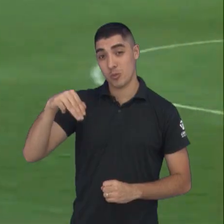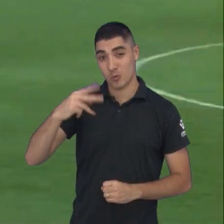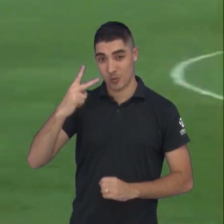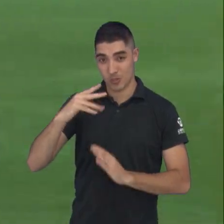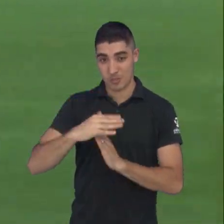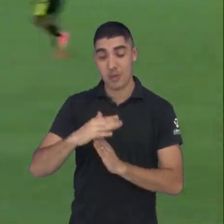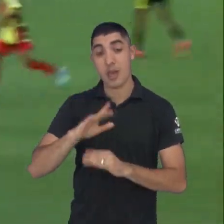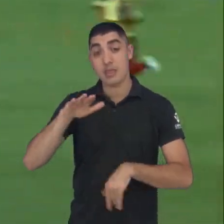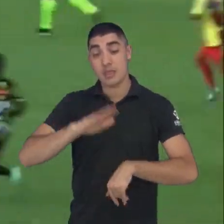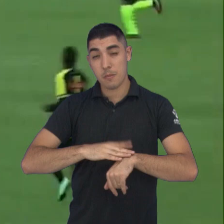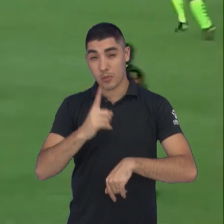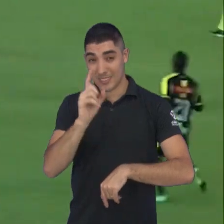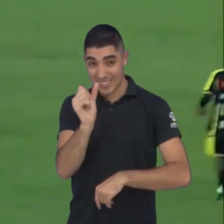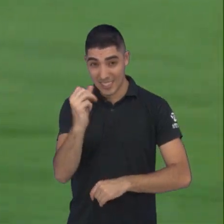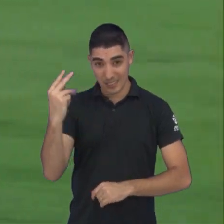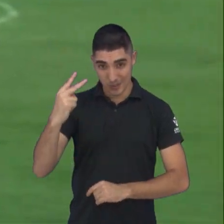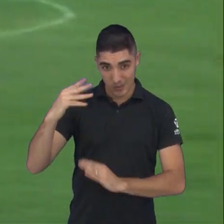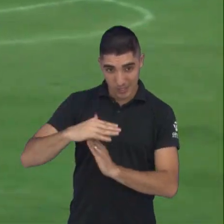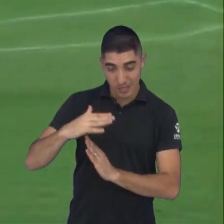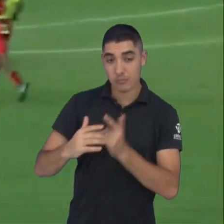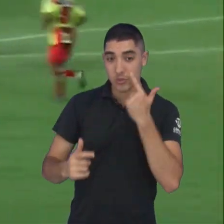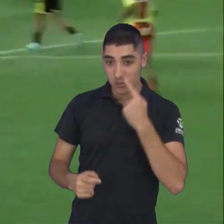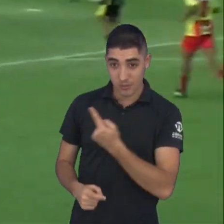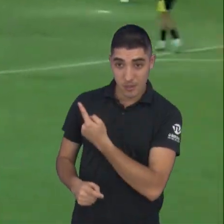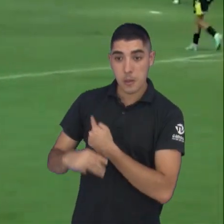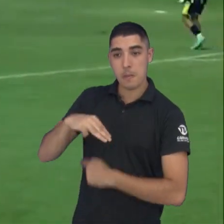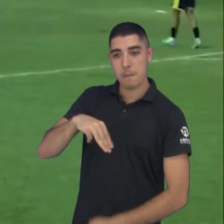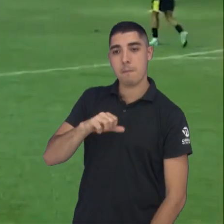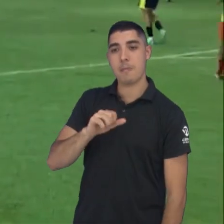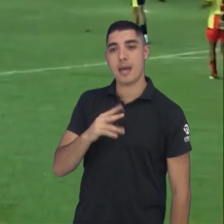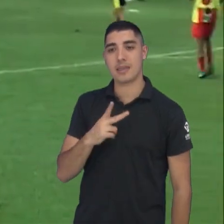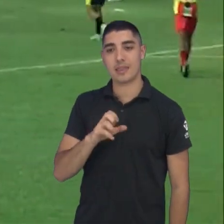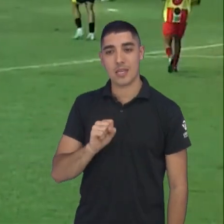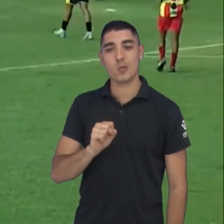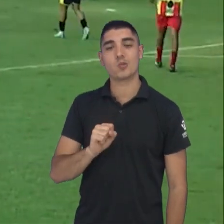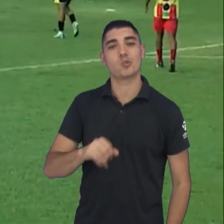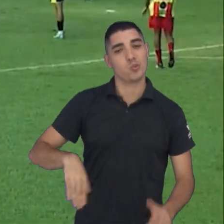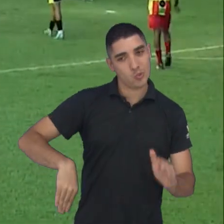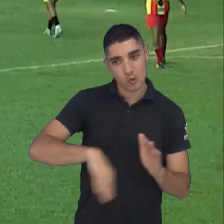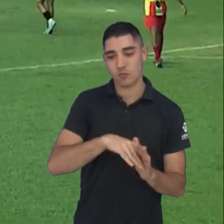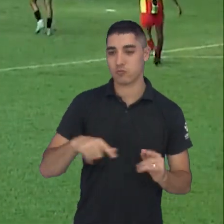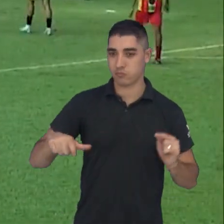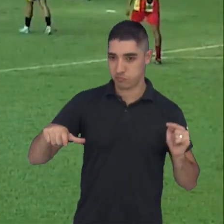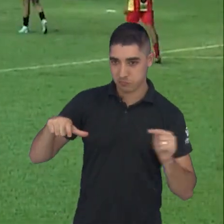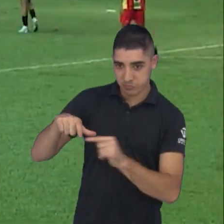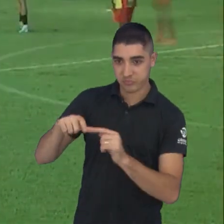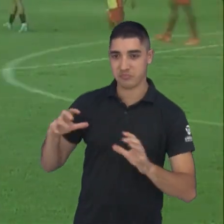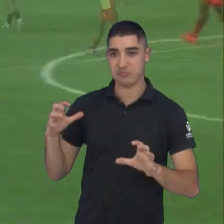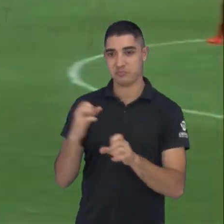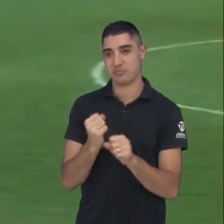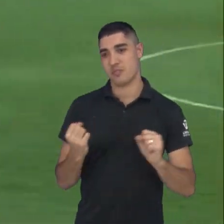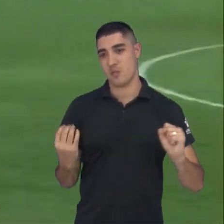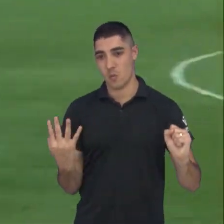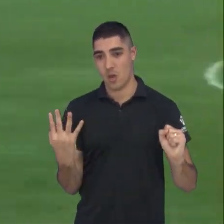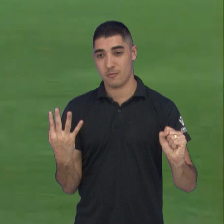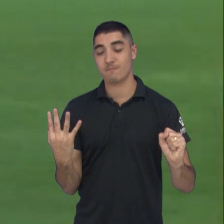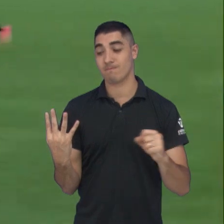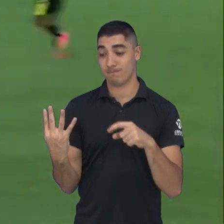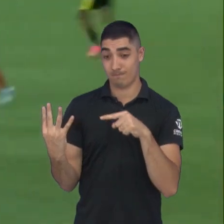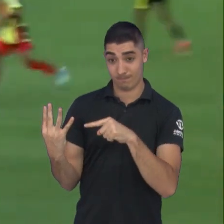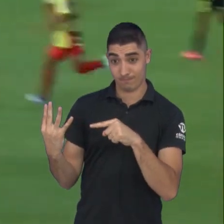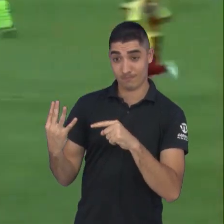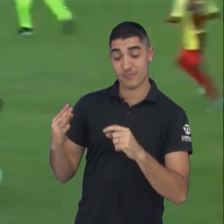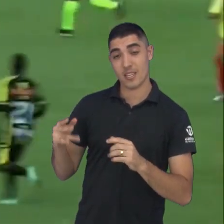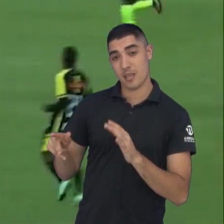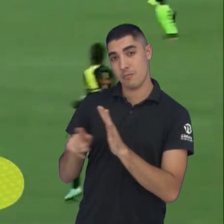16, Matheus Ney recebeu, invadiu, bateu e tocou na saída do goleiro. 4-0 para o Jabaquara em